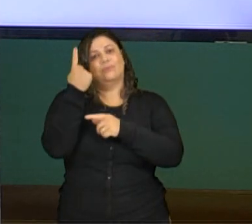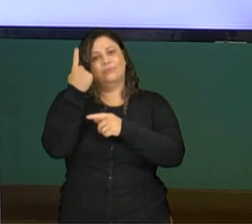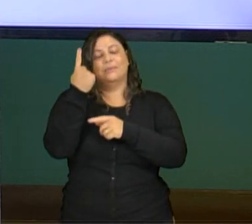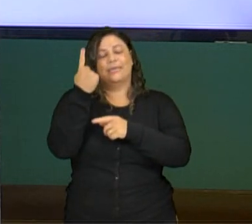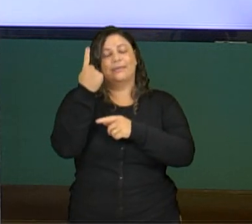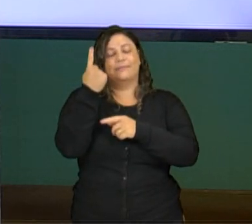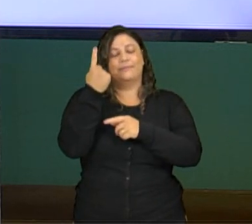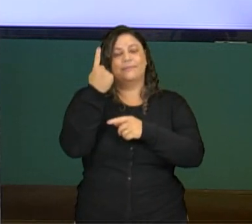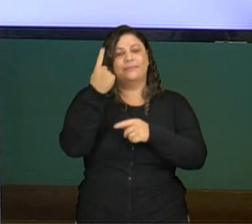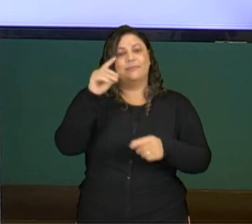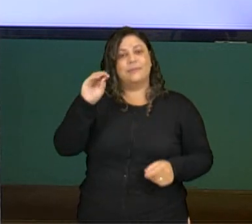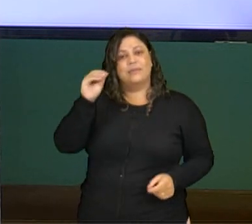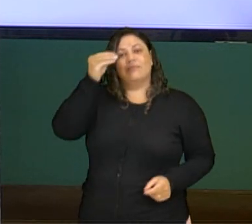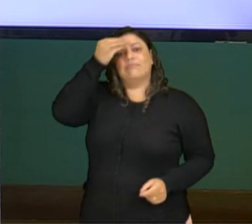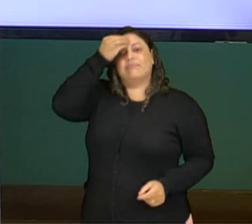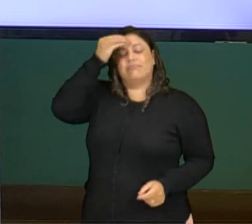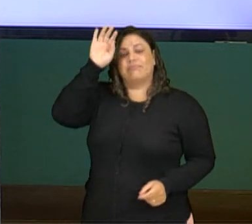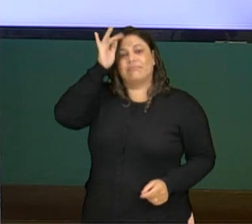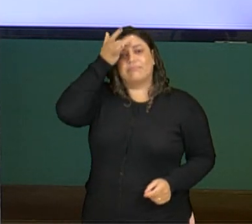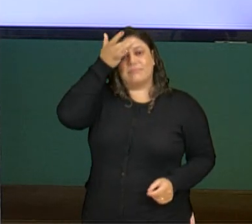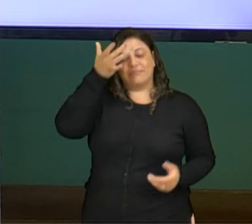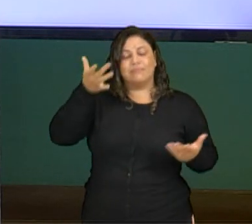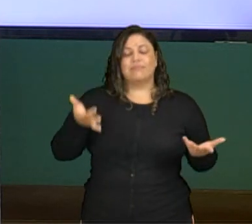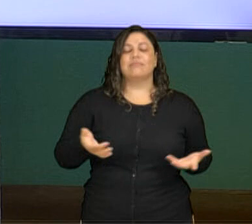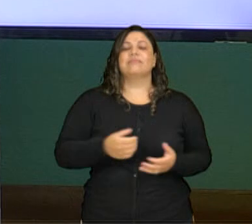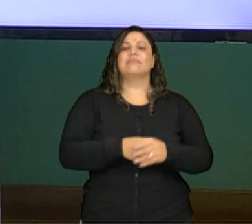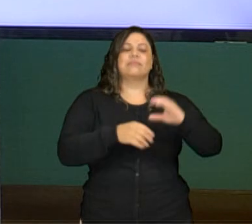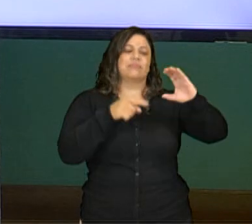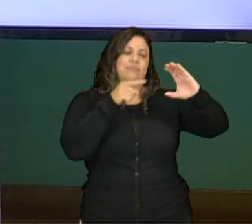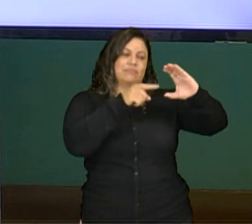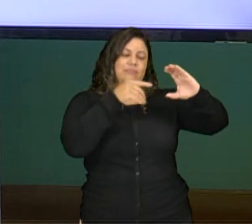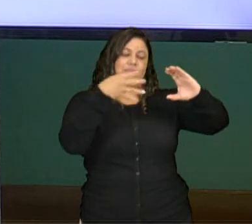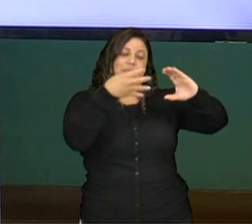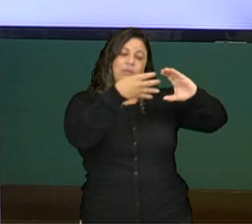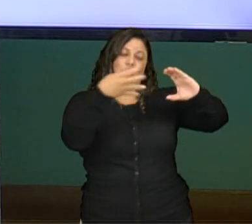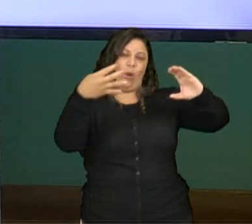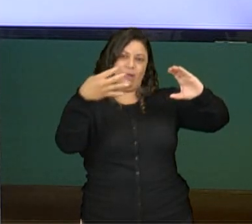você guarde. Enquanto o carbono efetua 4 ligações